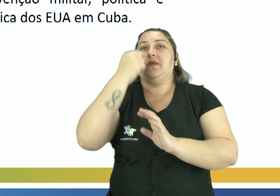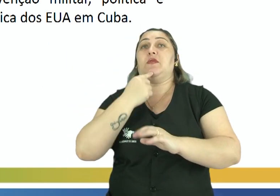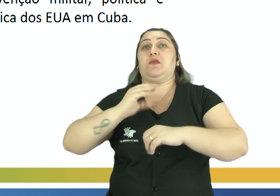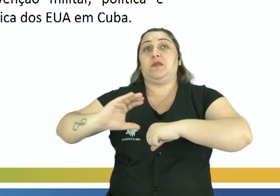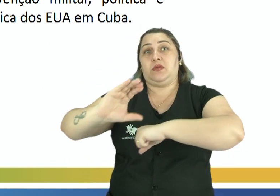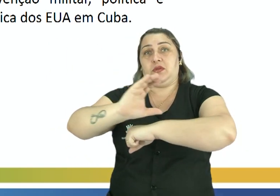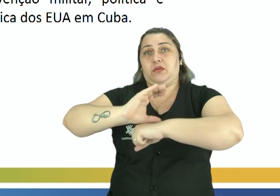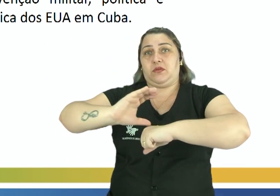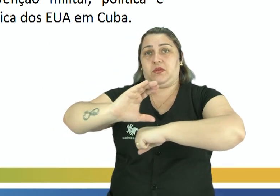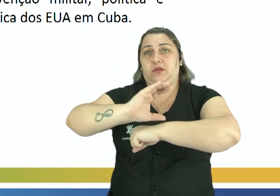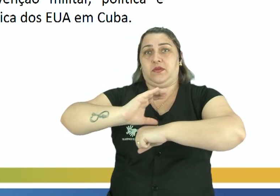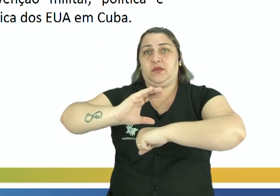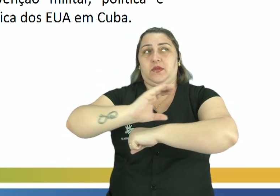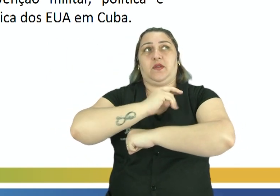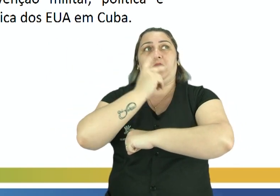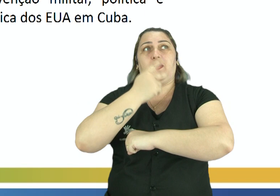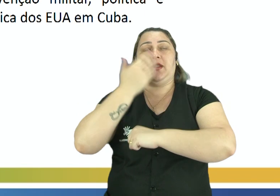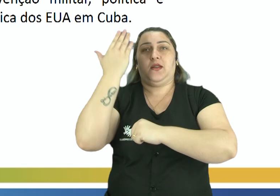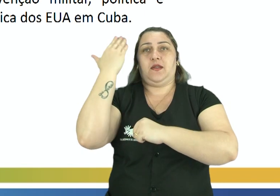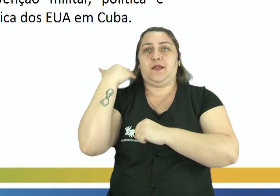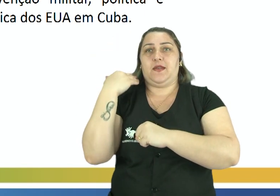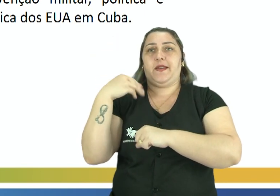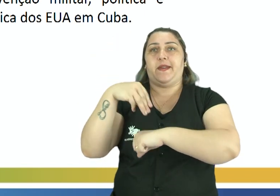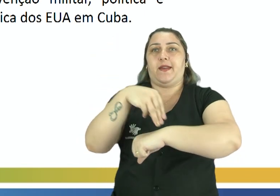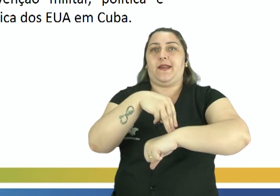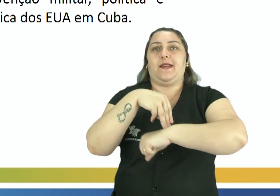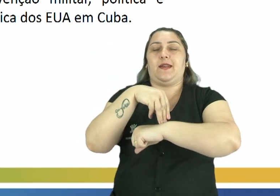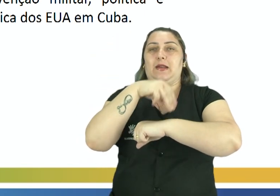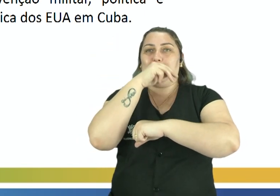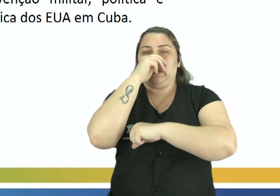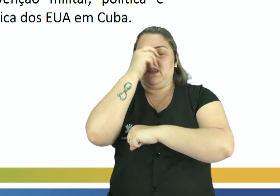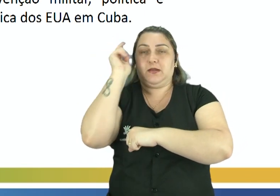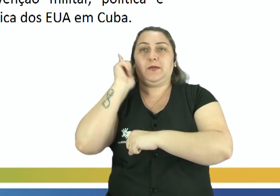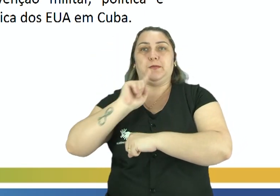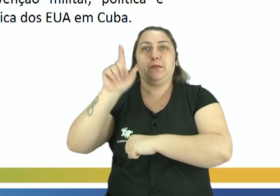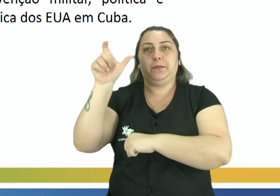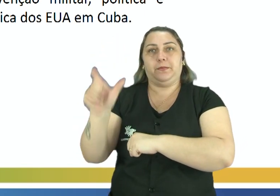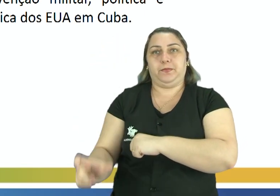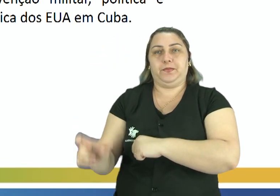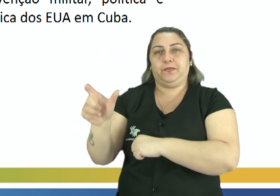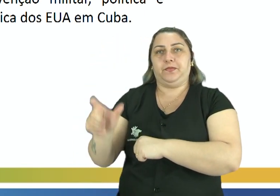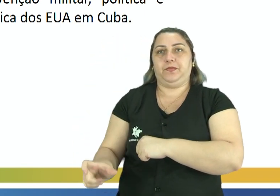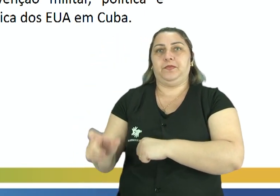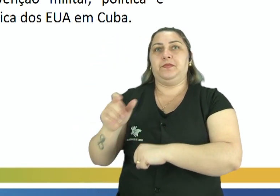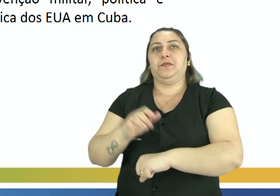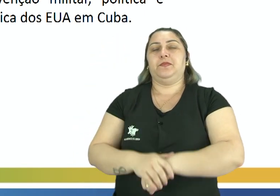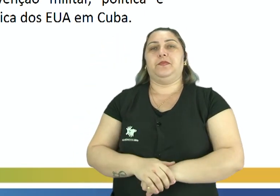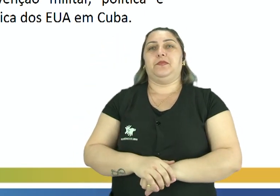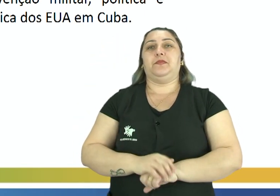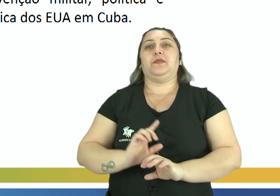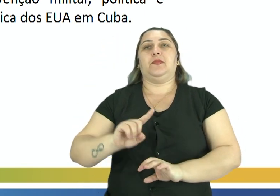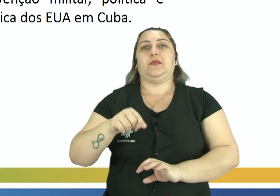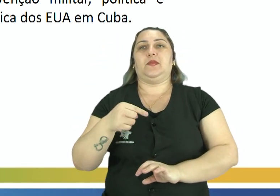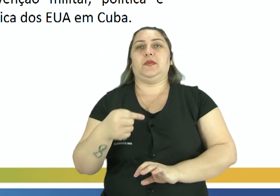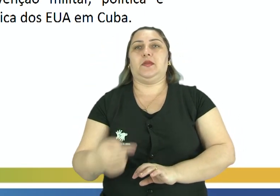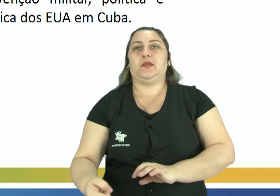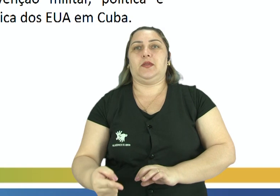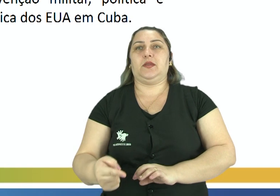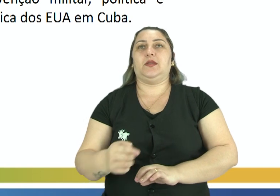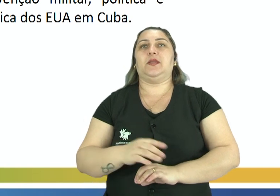Constituição. Eu havia falado anteriormente, é o momento em que os americanos, e isso vai criar depois